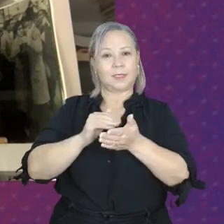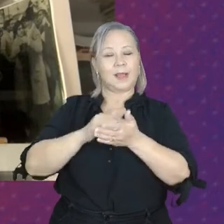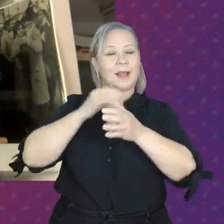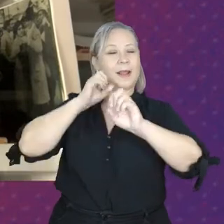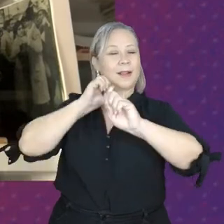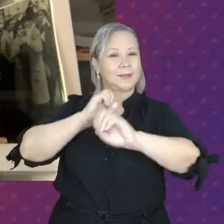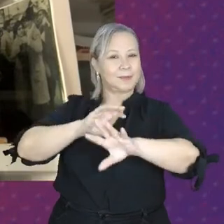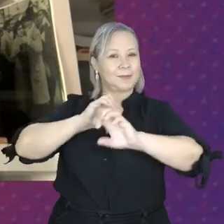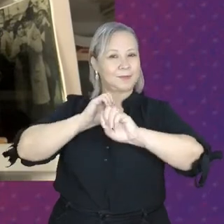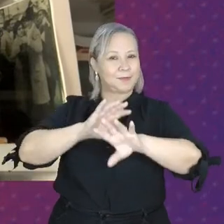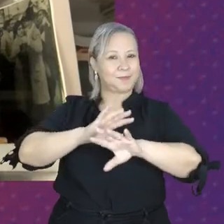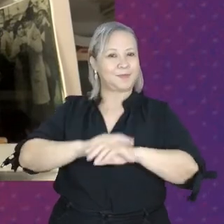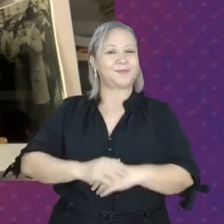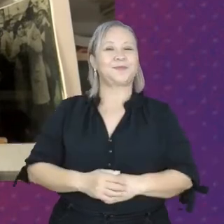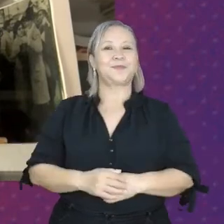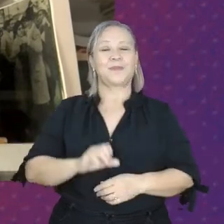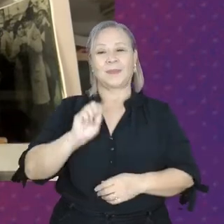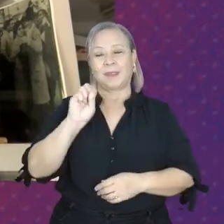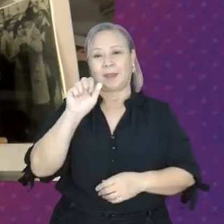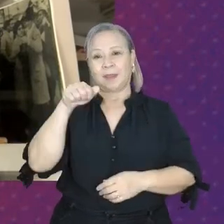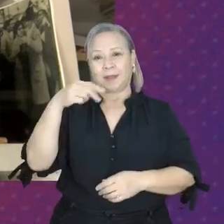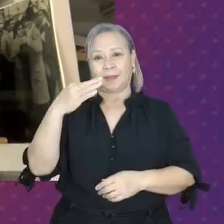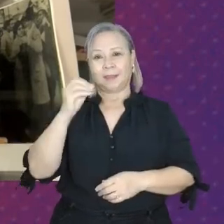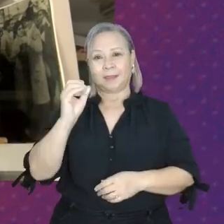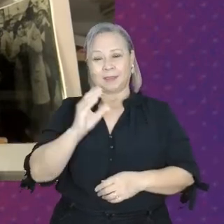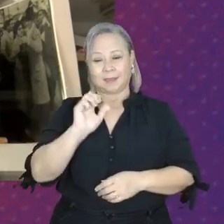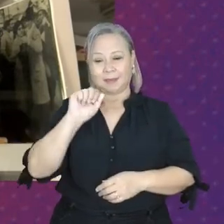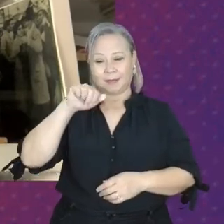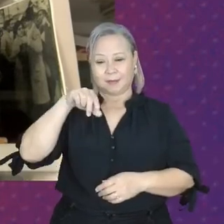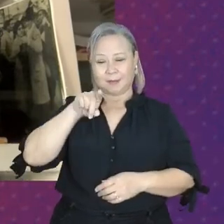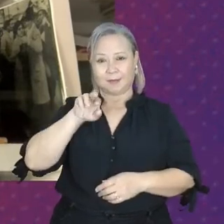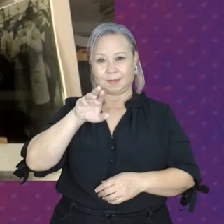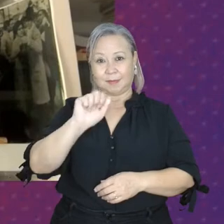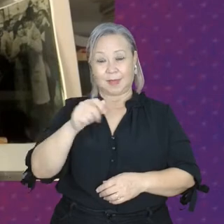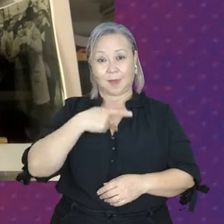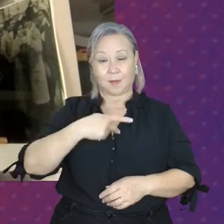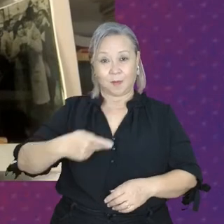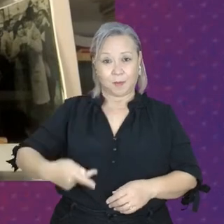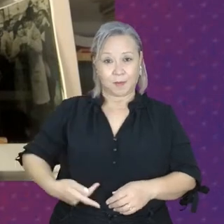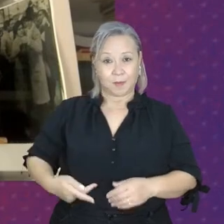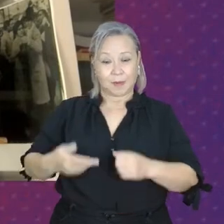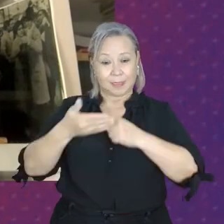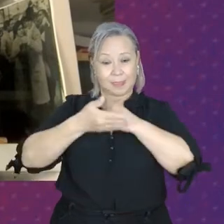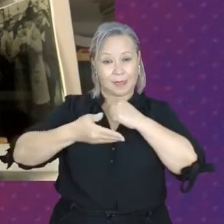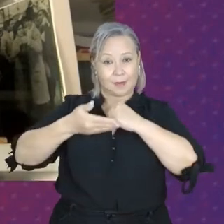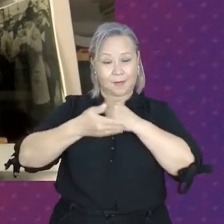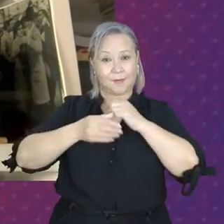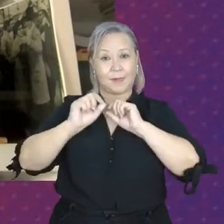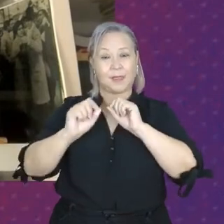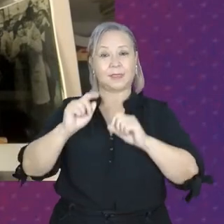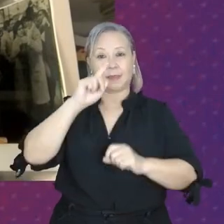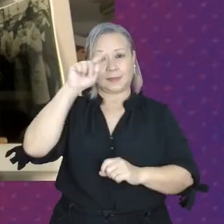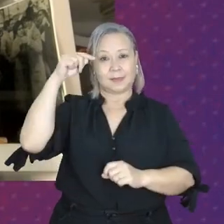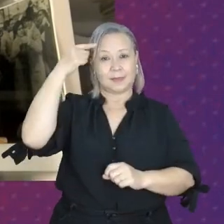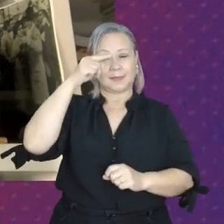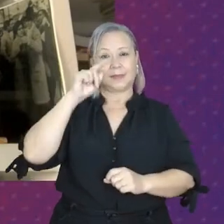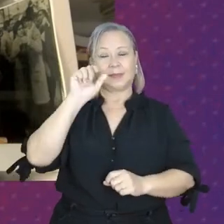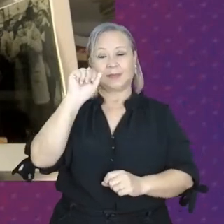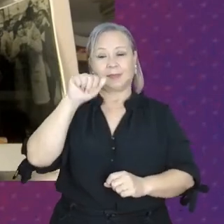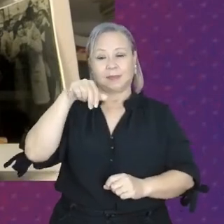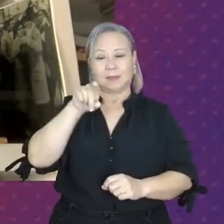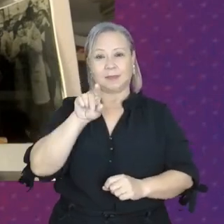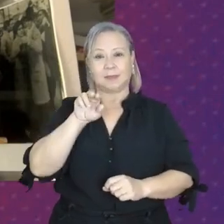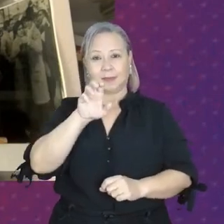Educação em Santo André, fui presidente da Fundação Santo André, fui diretora